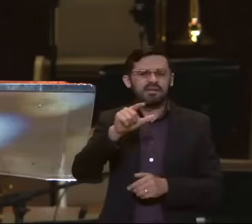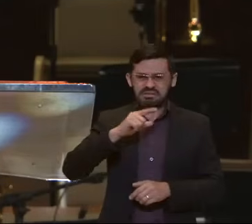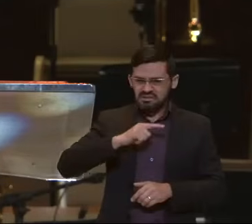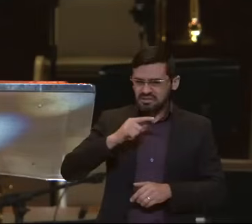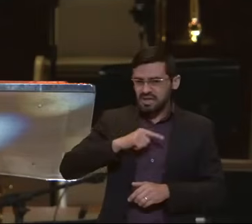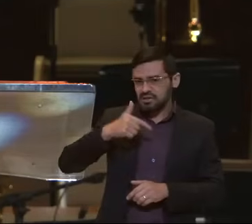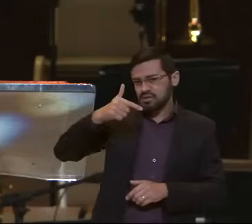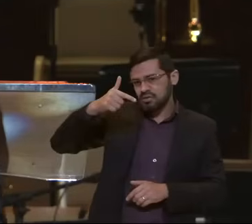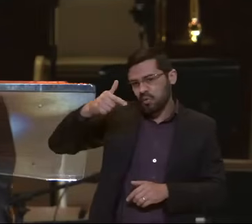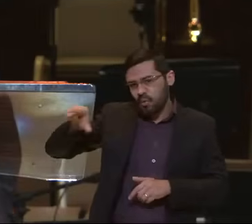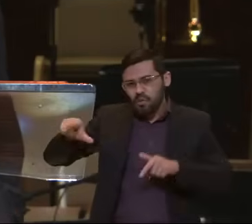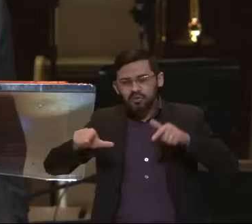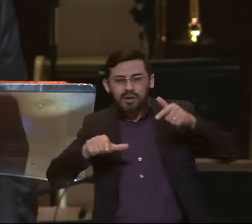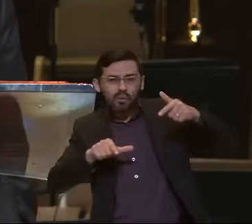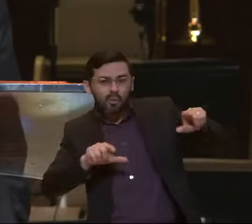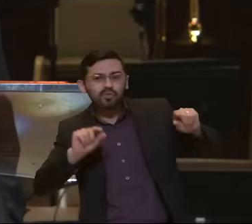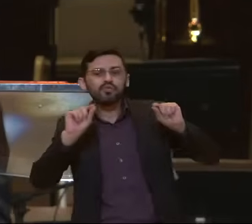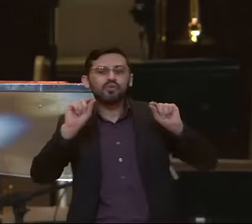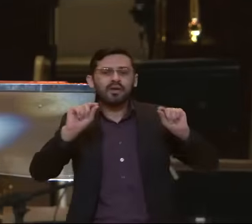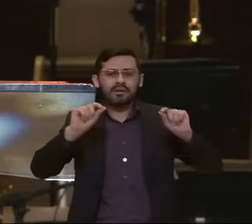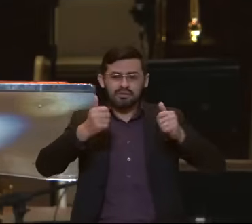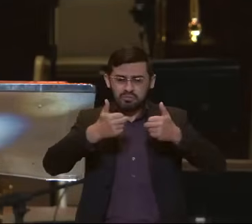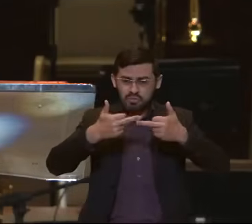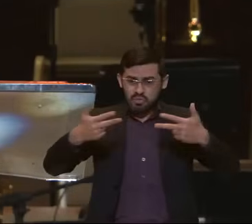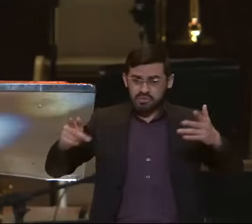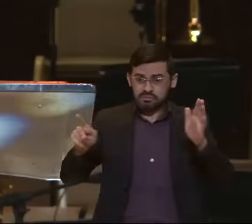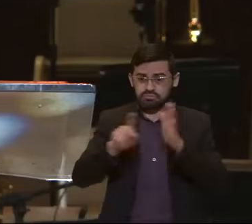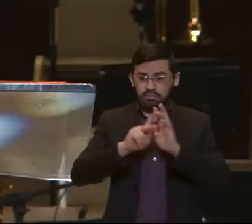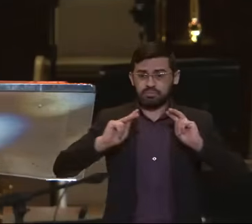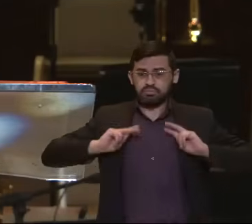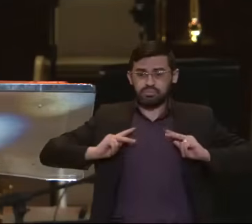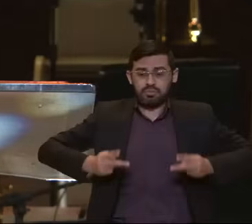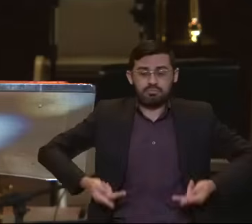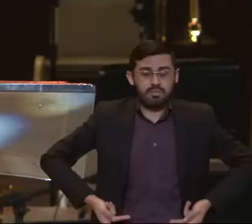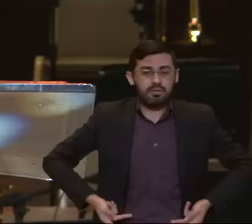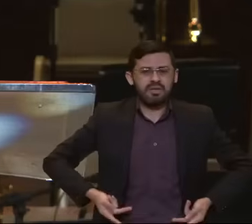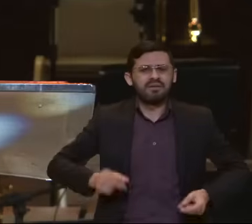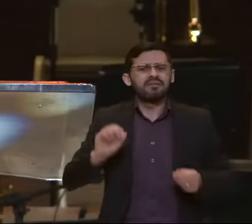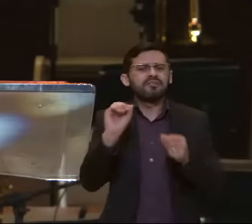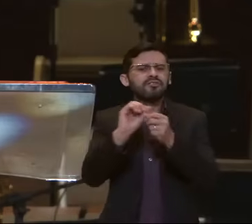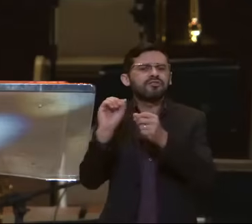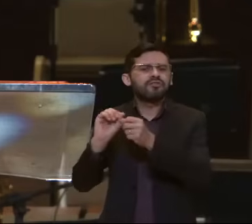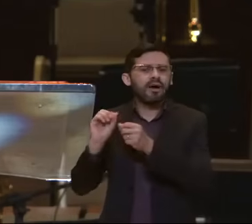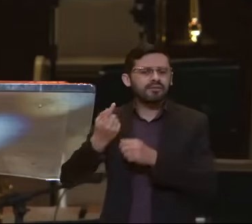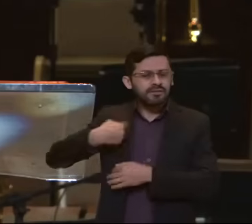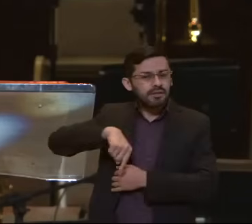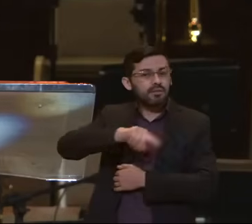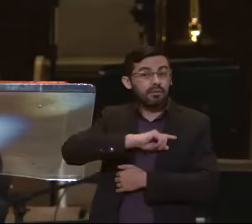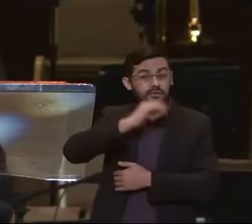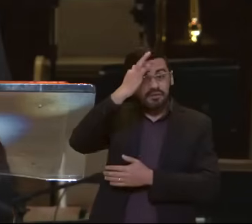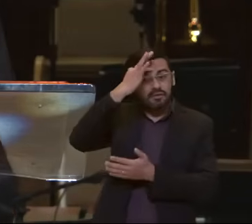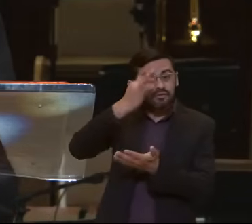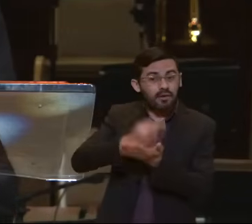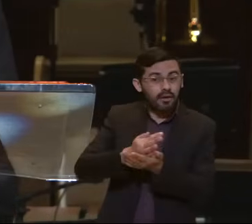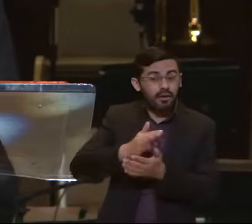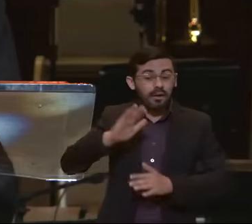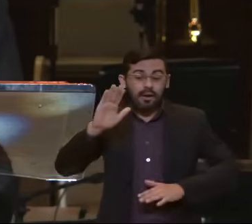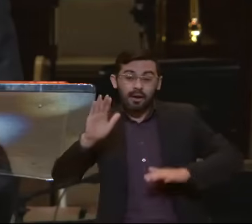outros aspectos da natureza humana que fazem com que a nossa fé